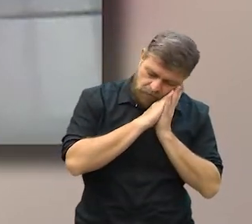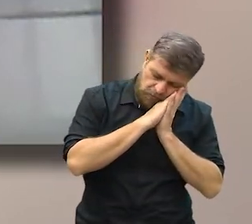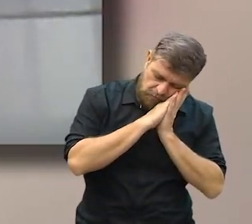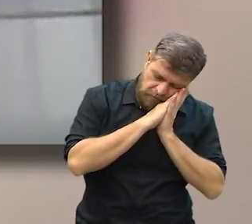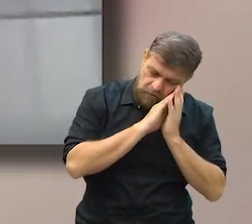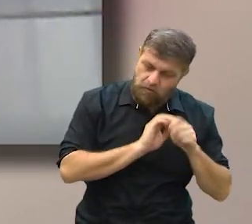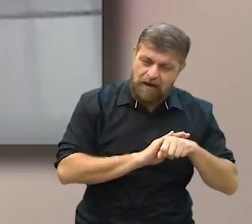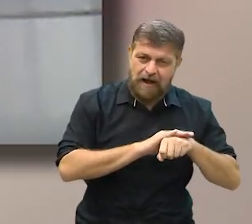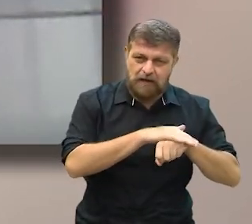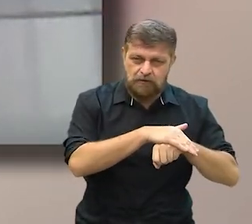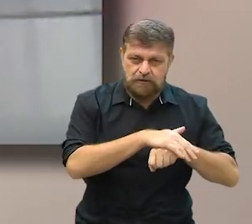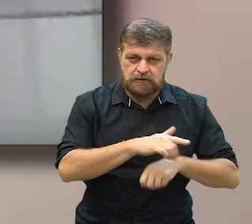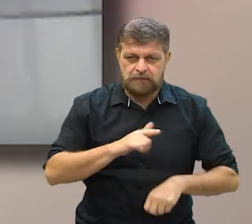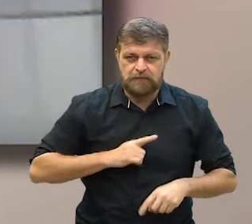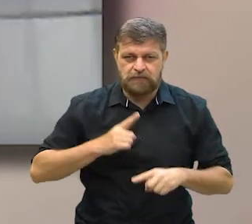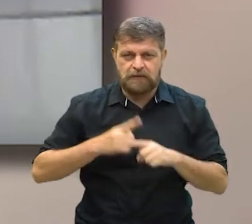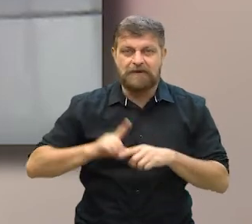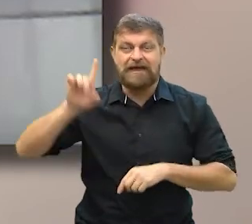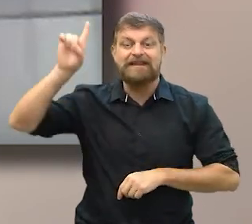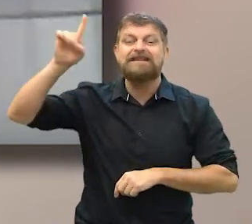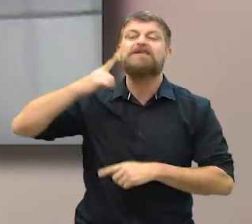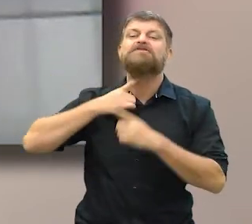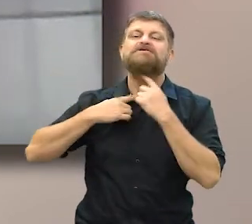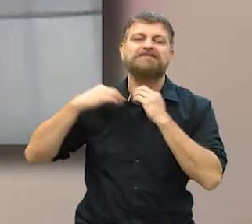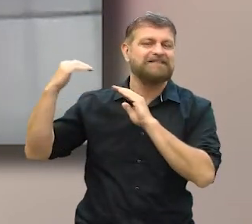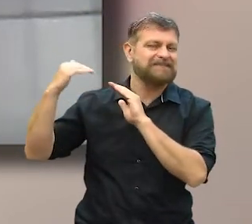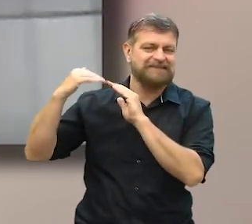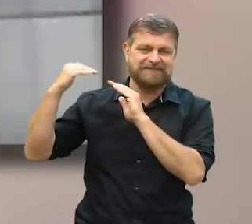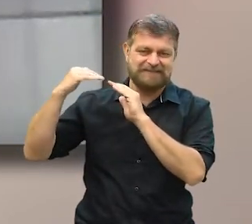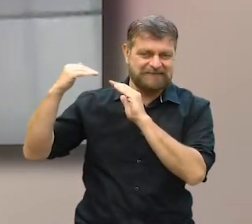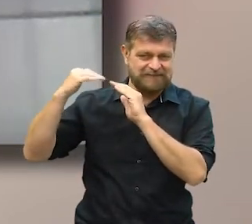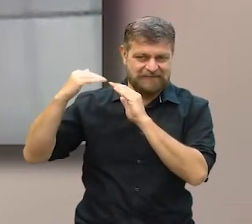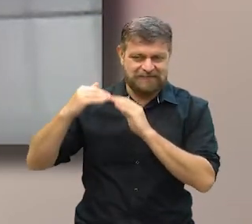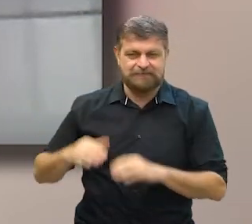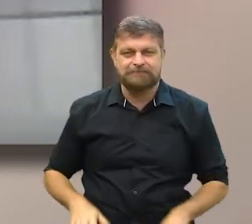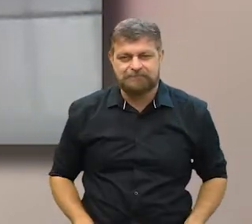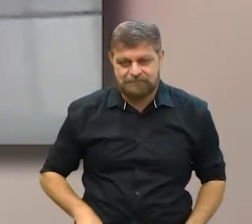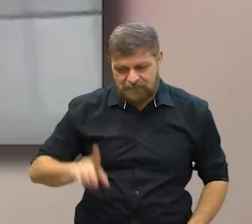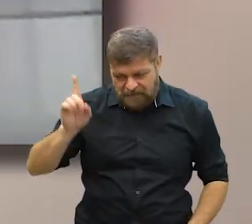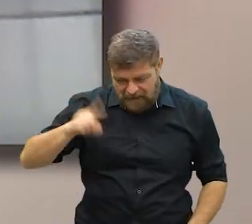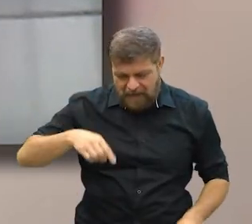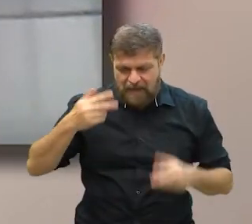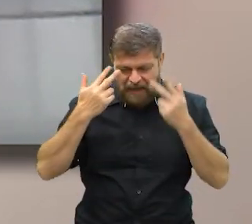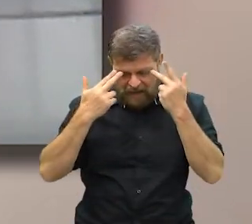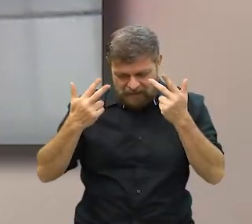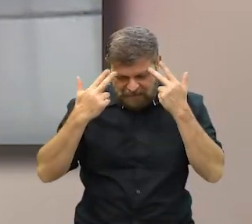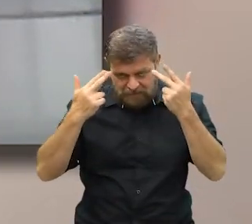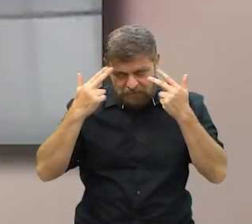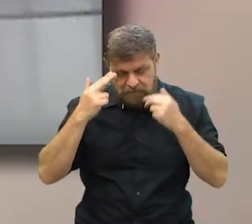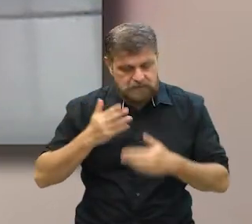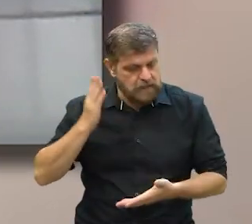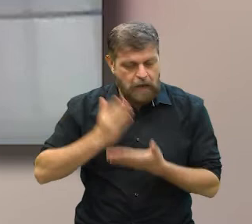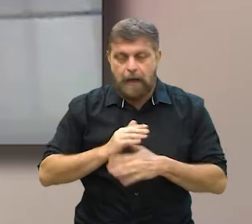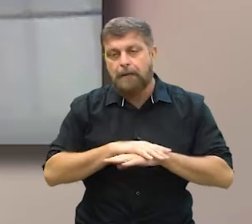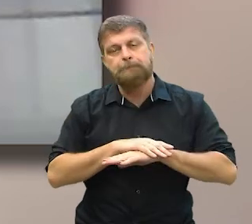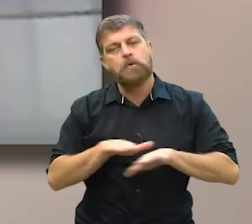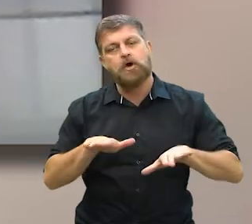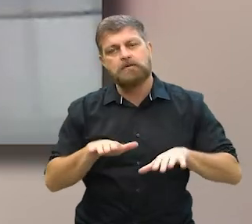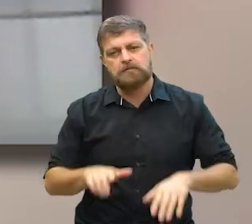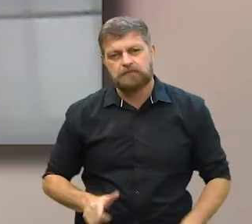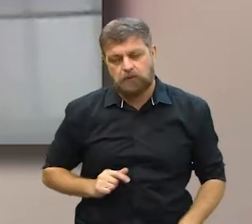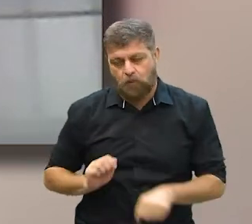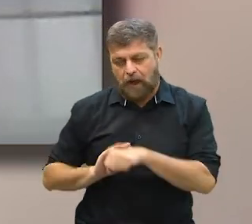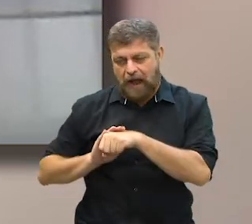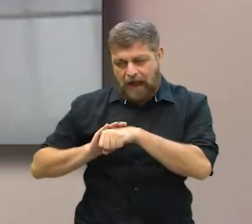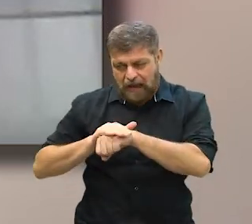no sono profundo e noturno. Por quê? Porque Deus quis assim, né? Porque é assim, é da